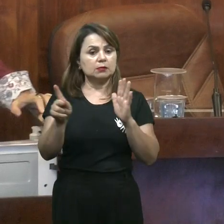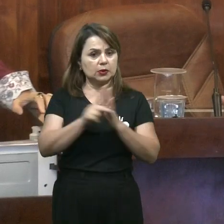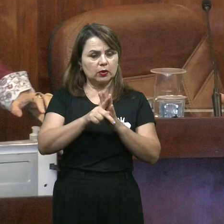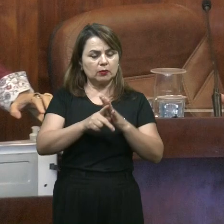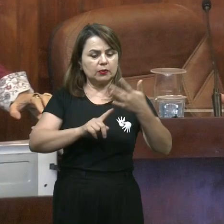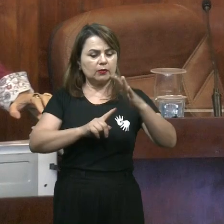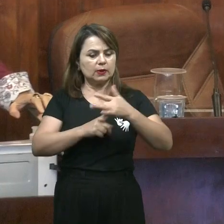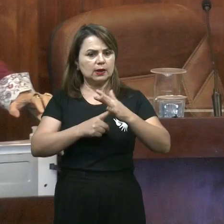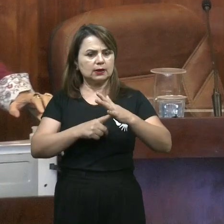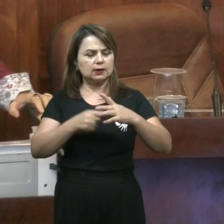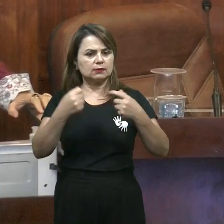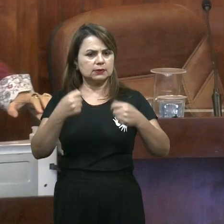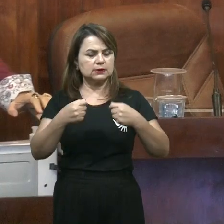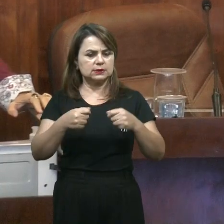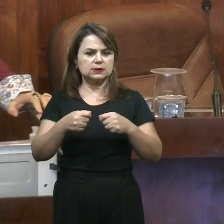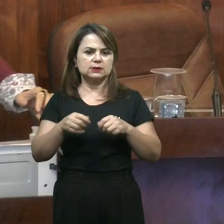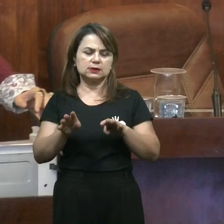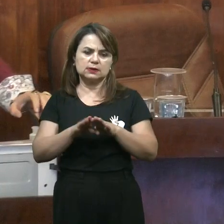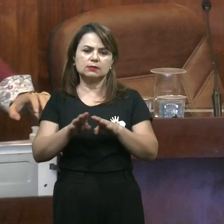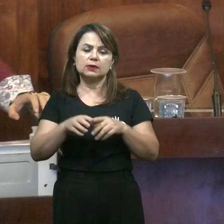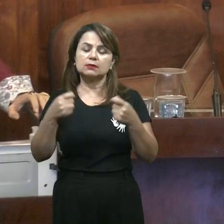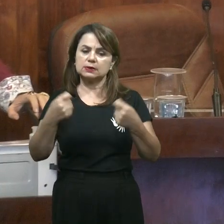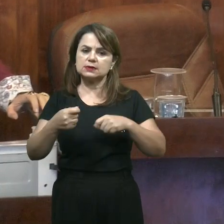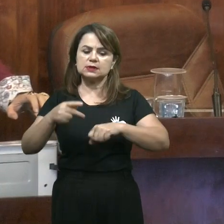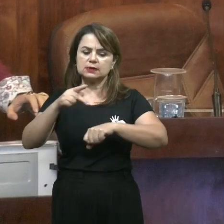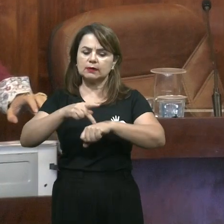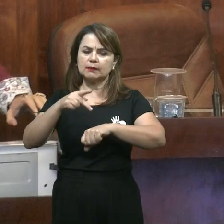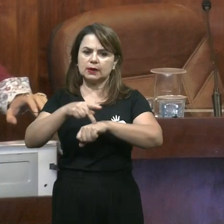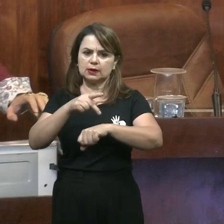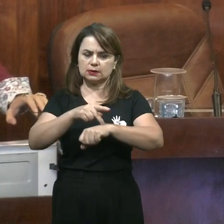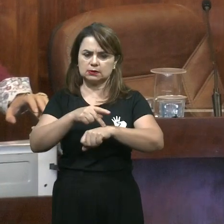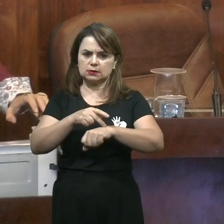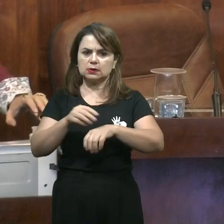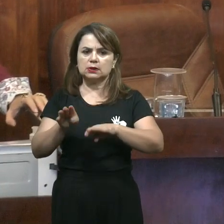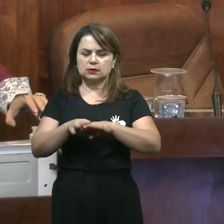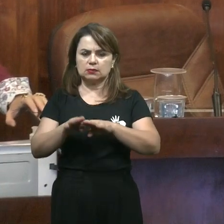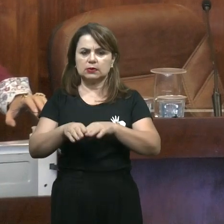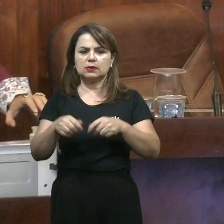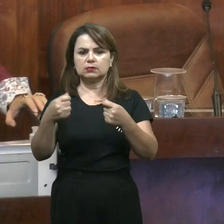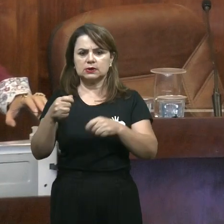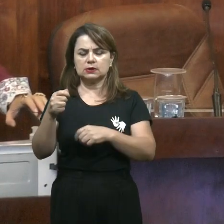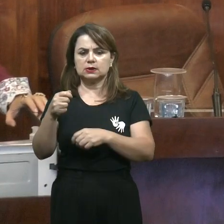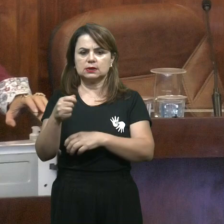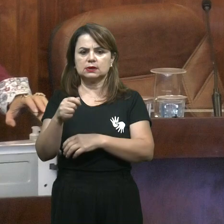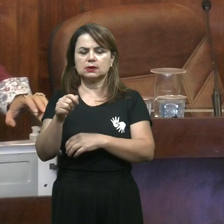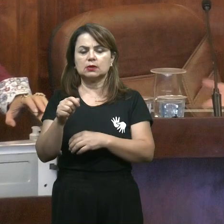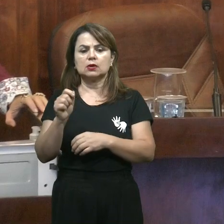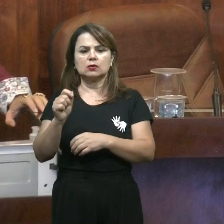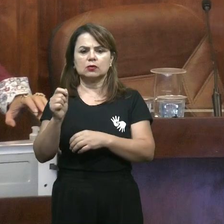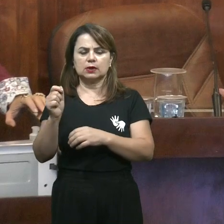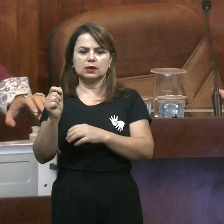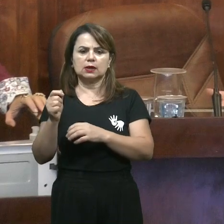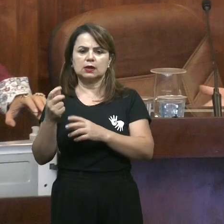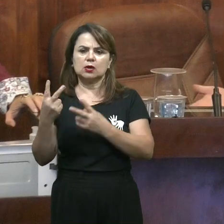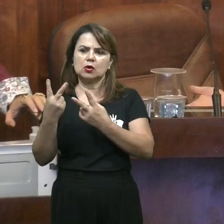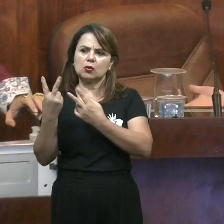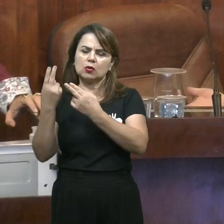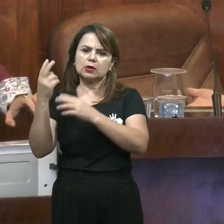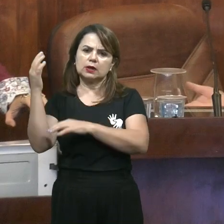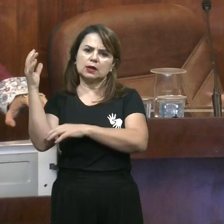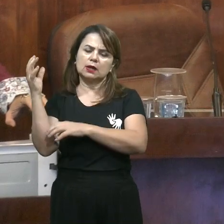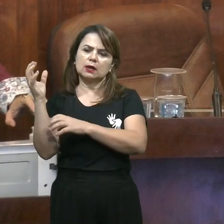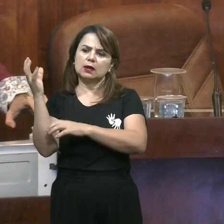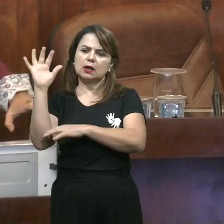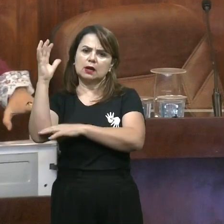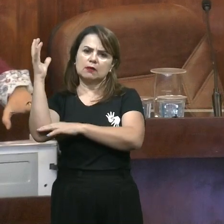colocação de cascalho e corte dos bambus que estão caindo sobre a via, haja vista a situação